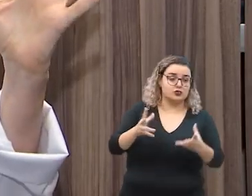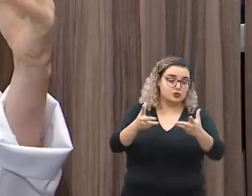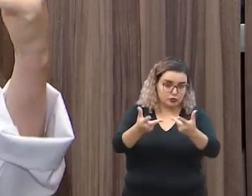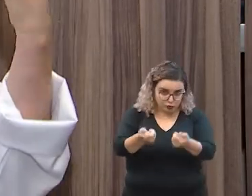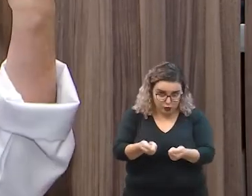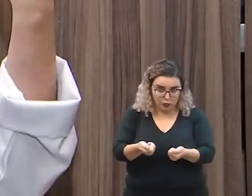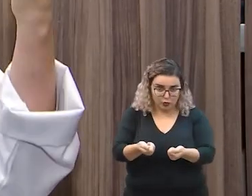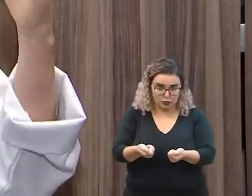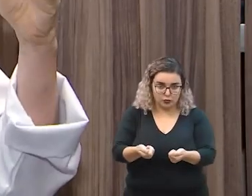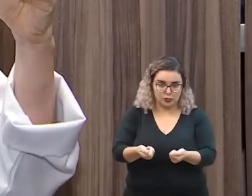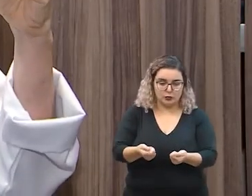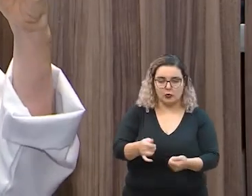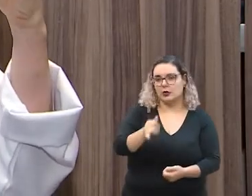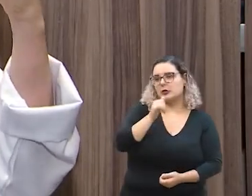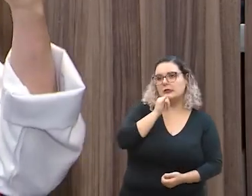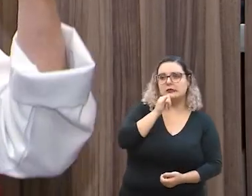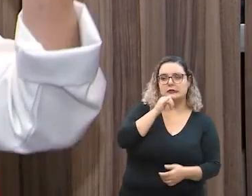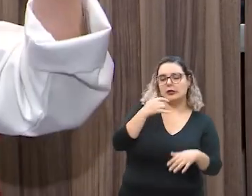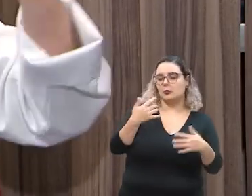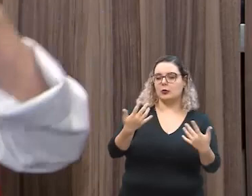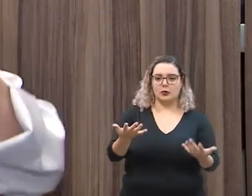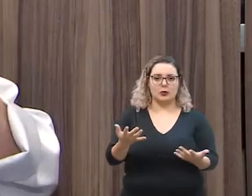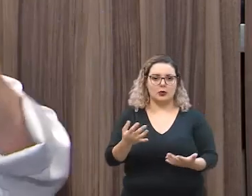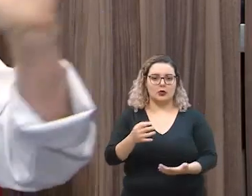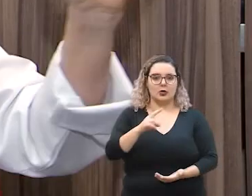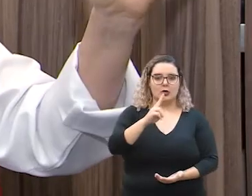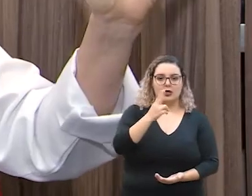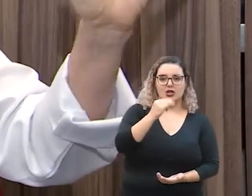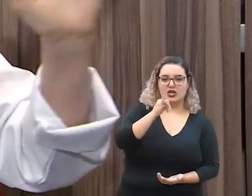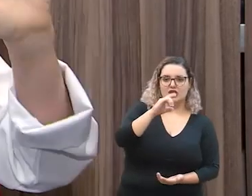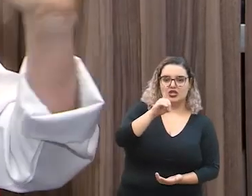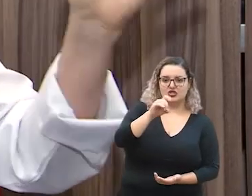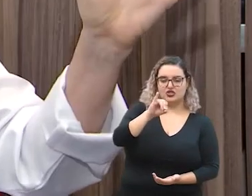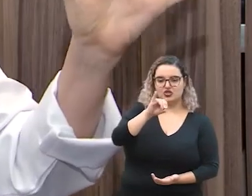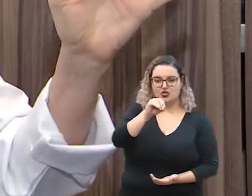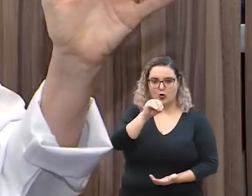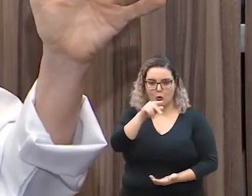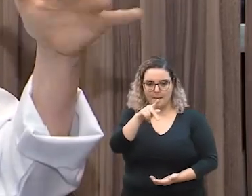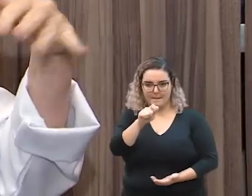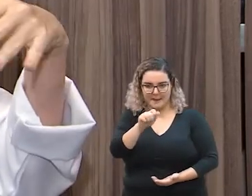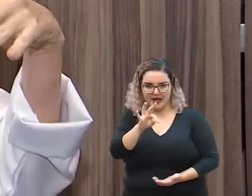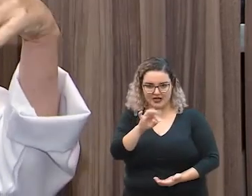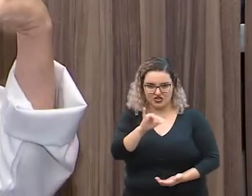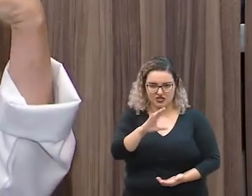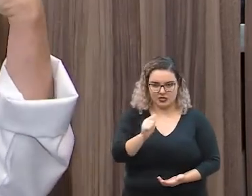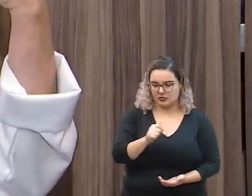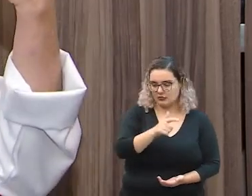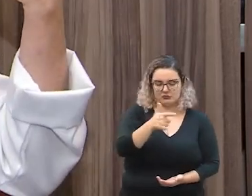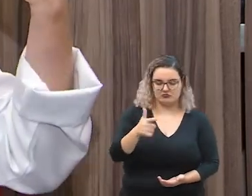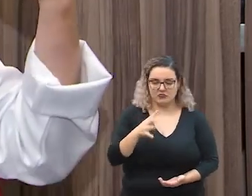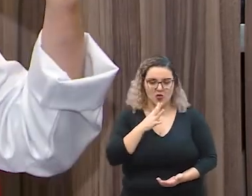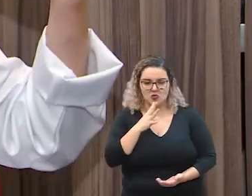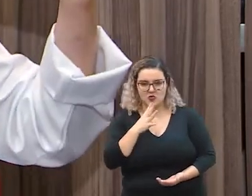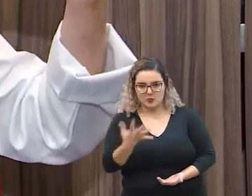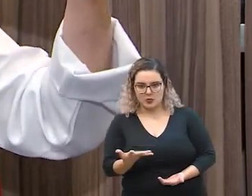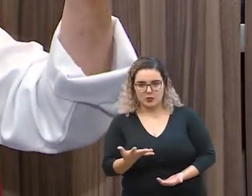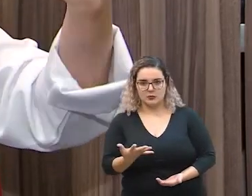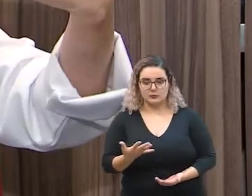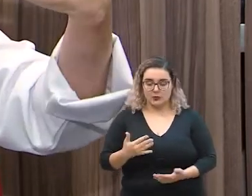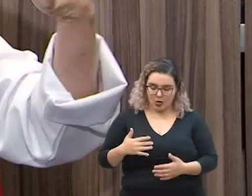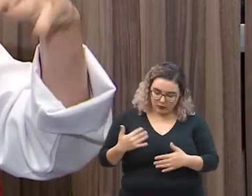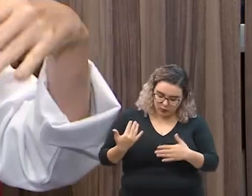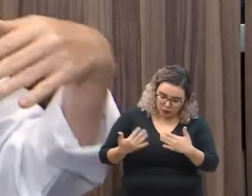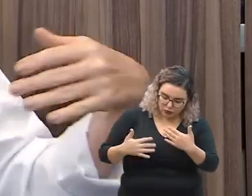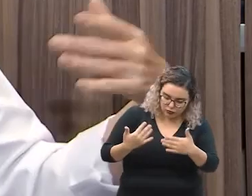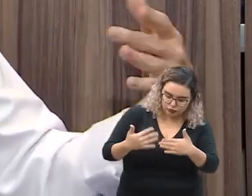fibrose pulmonar, por exemplo, idiopática, que é uma situação onde a causa não é conhecida, a